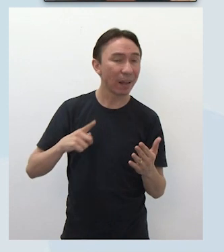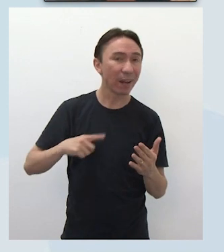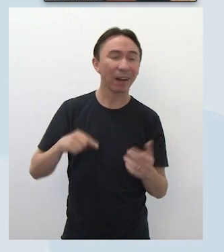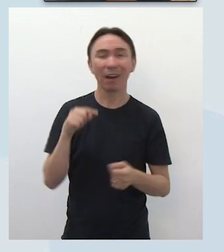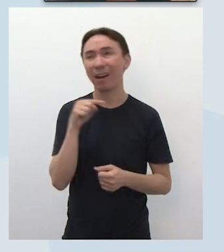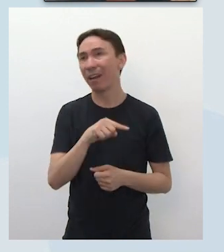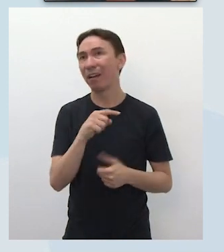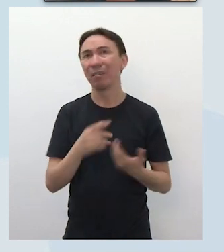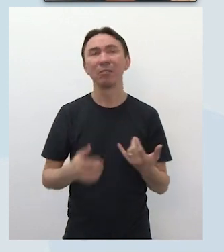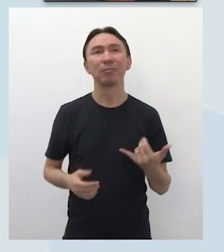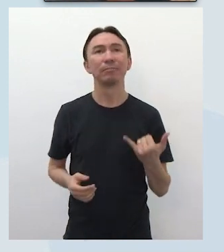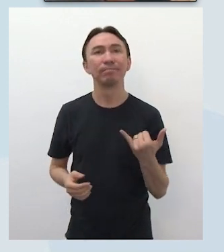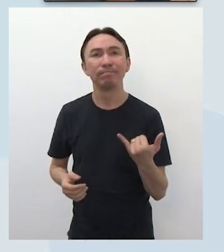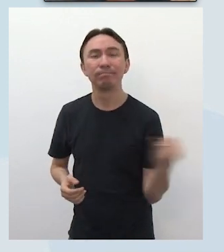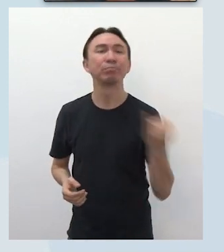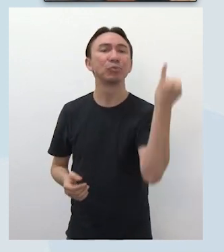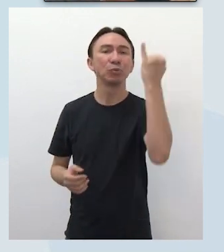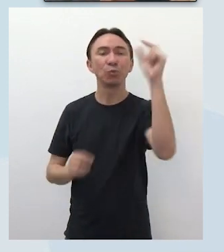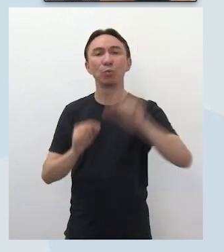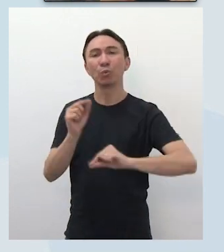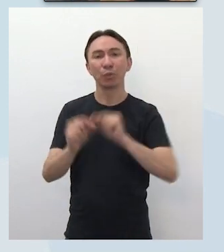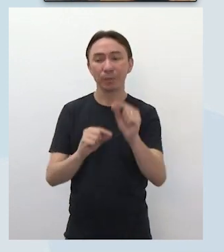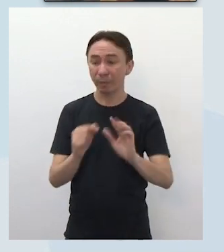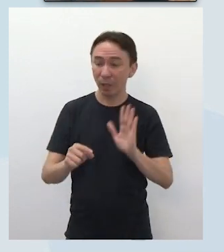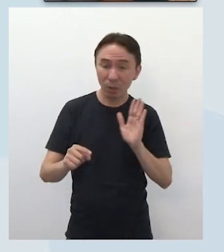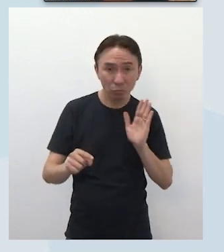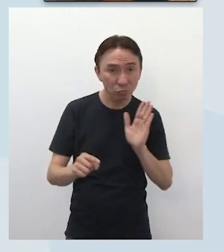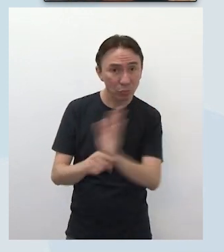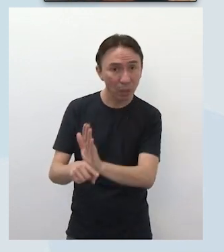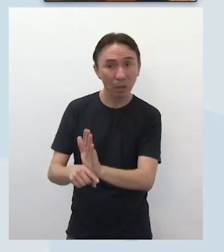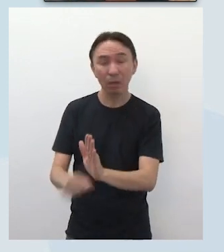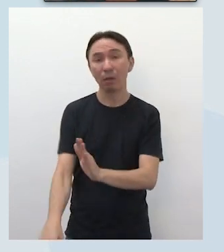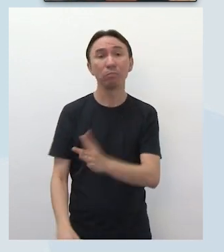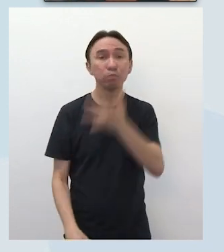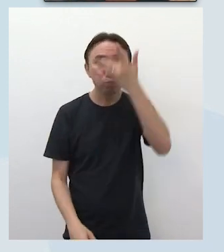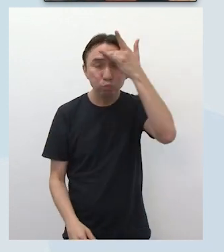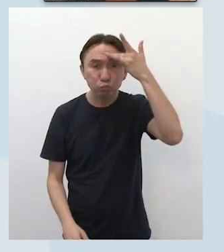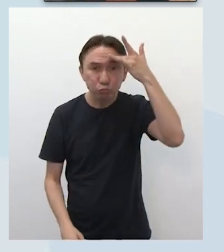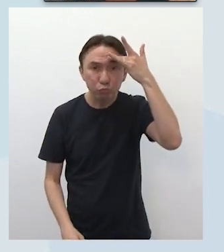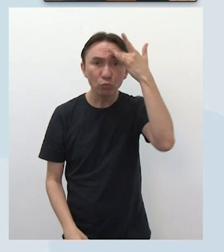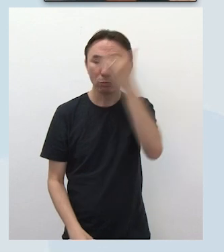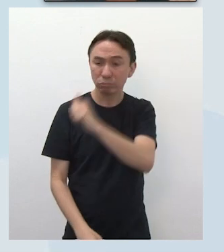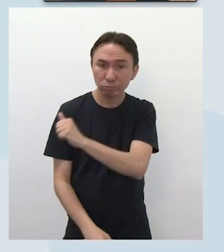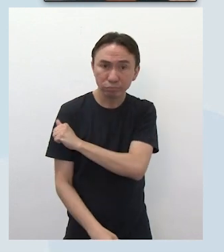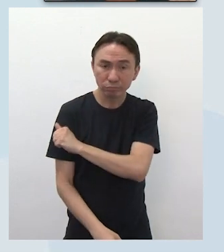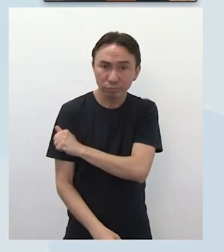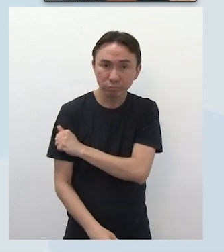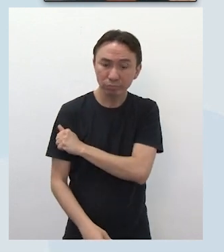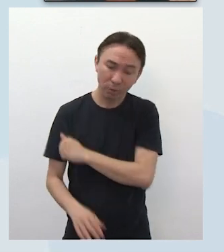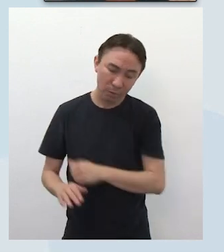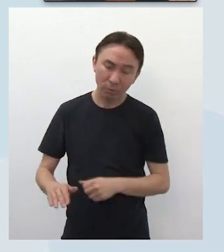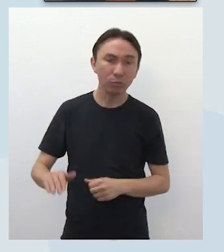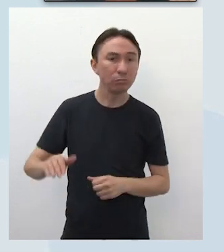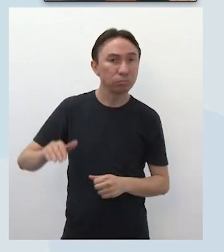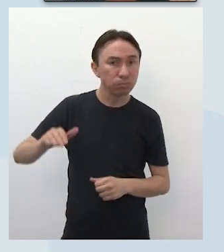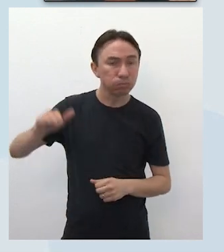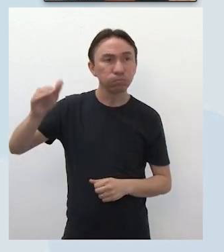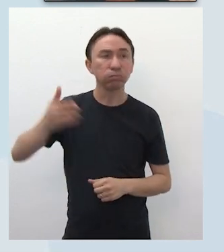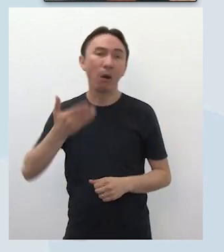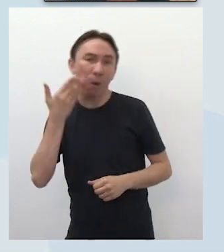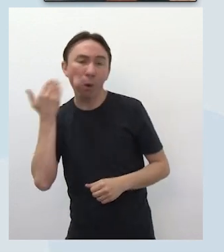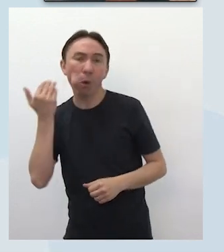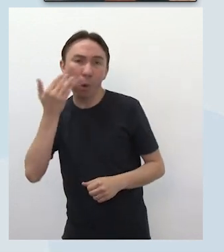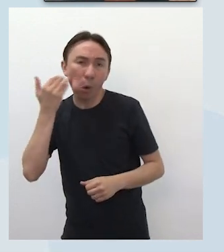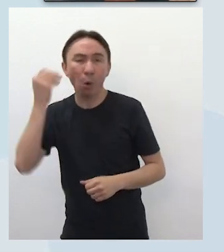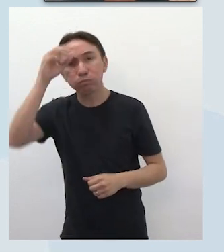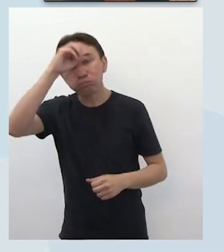a formar sujeitos que, de fato, vão fazer a diferença na sociedade, né, do ponto de vista da convivência, da